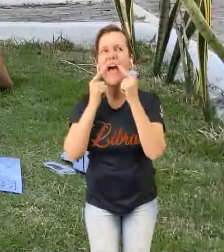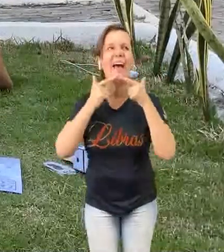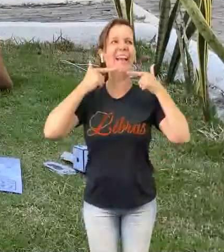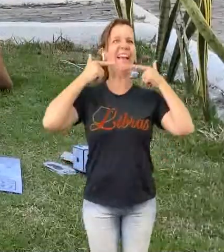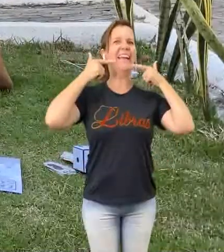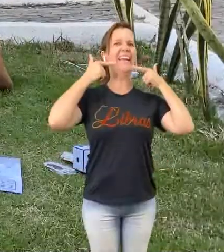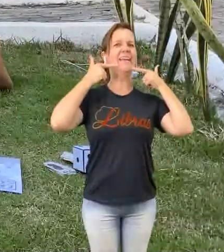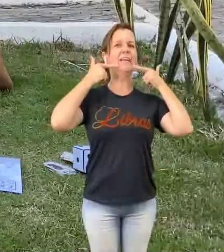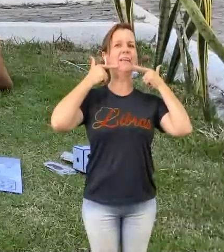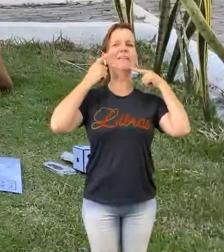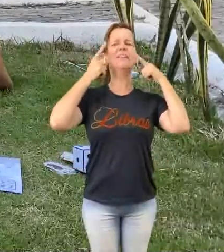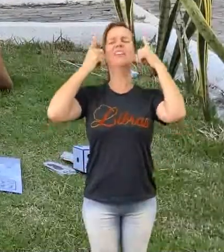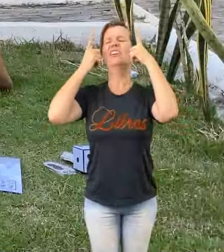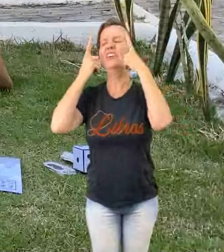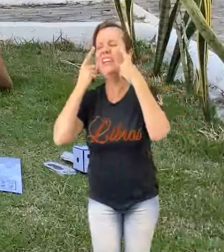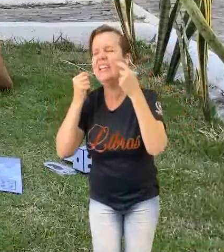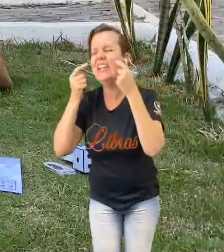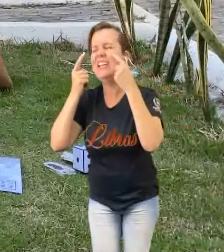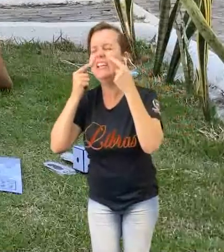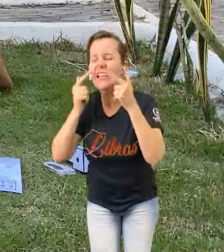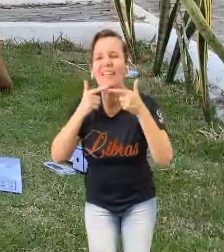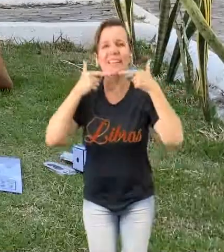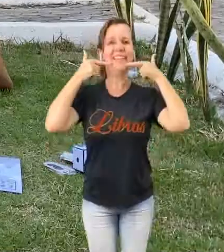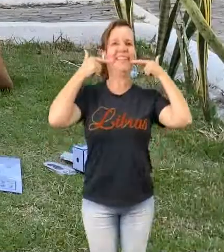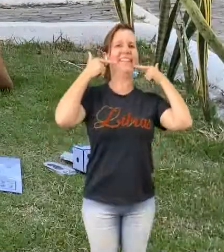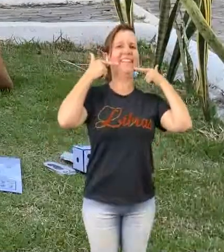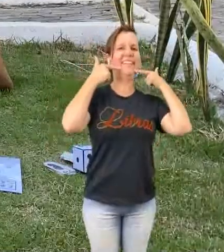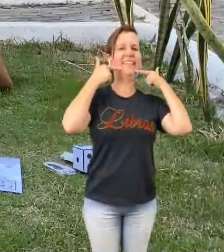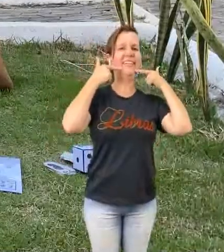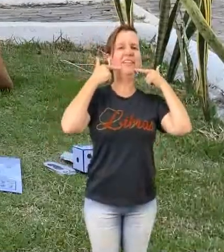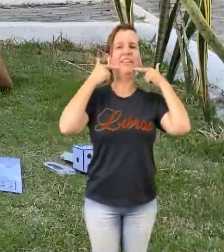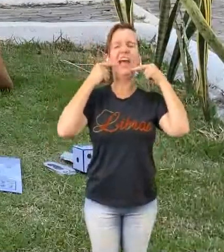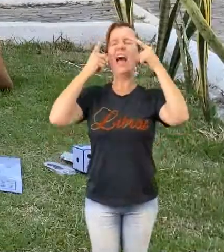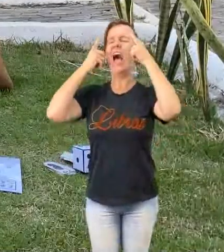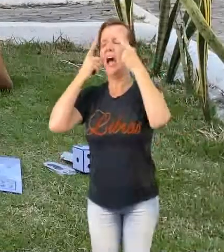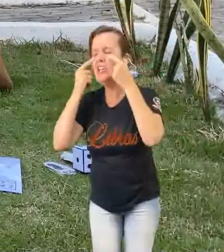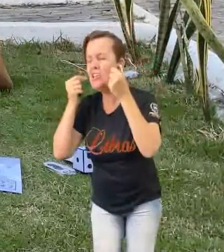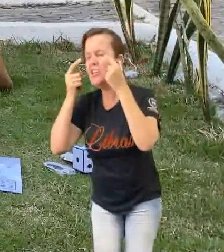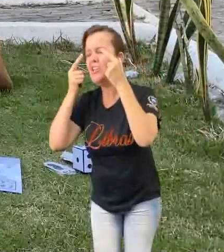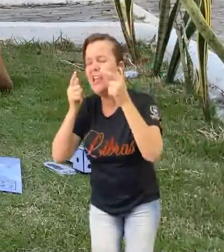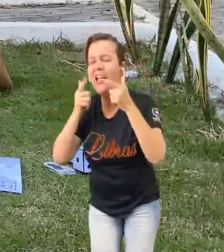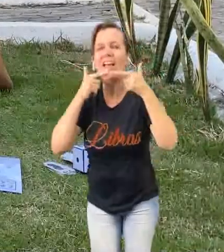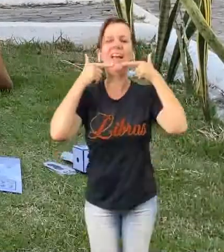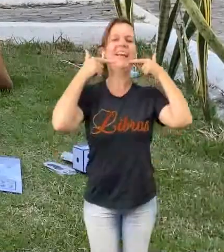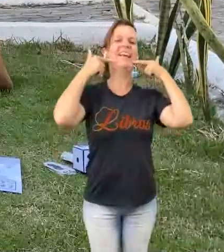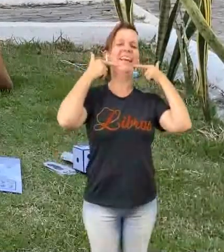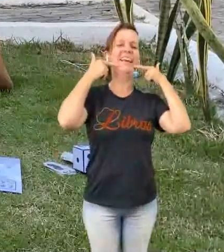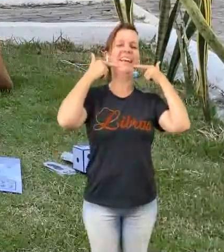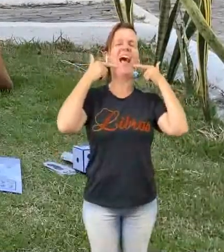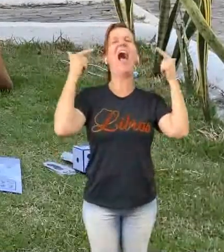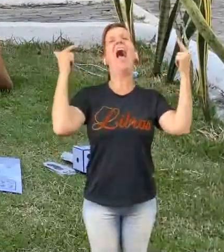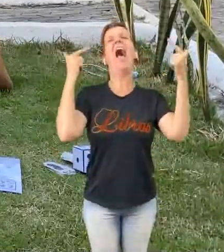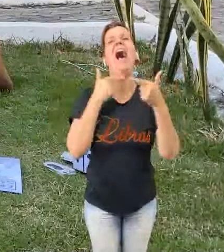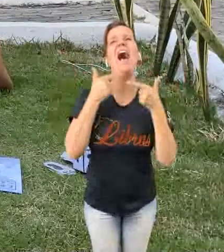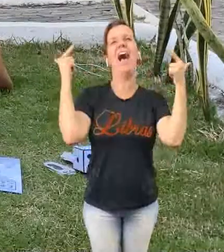Chora, ri, chora, ri, chora, ri,